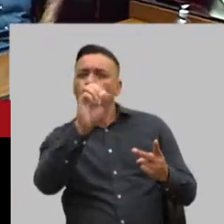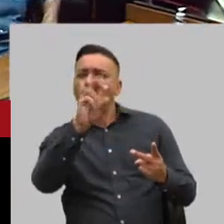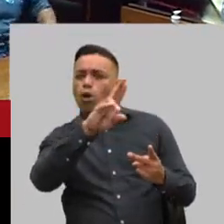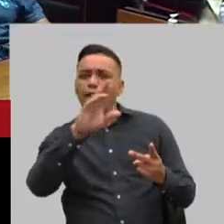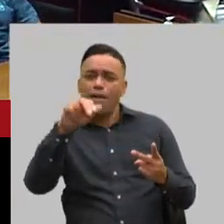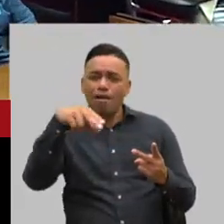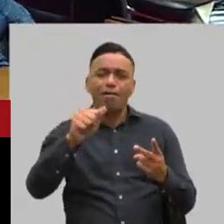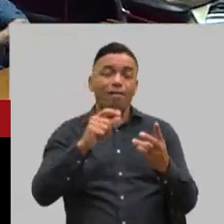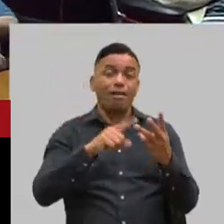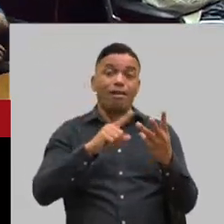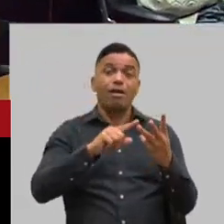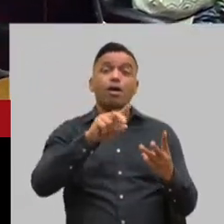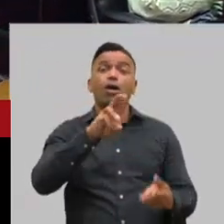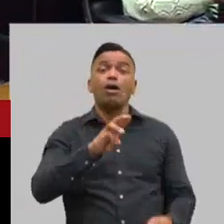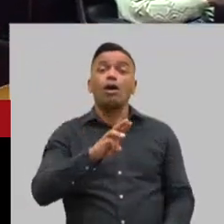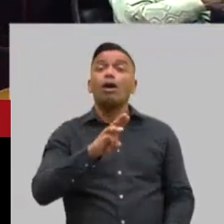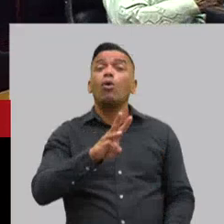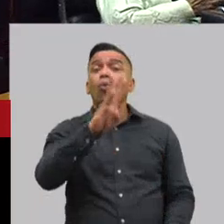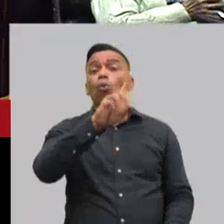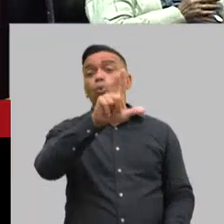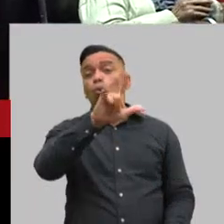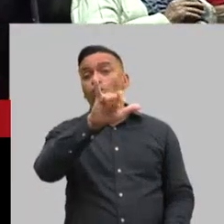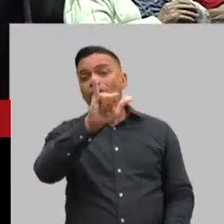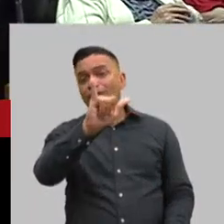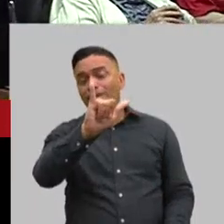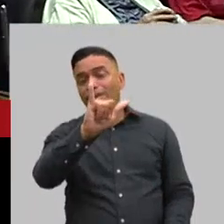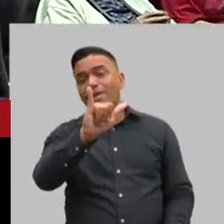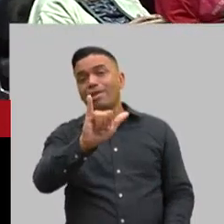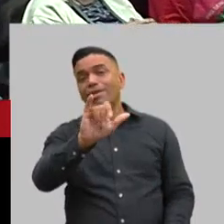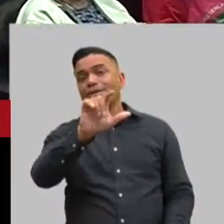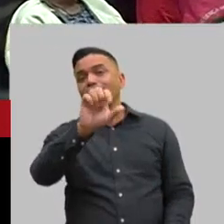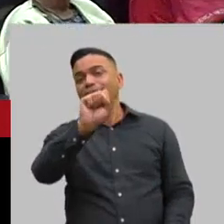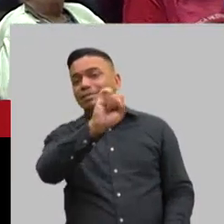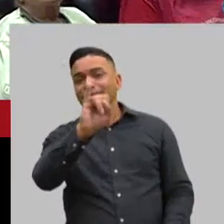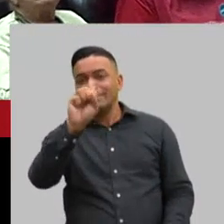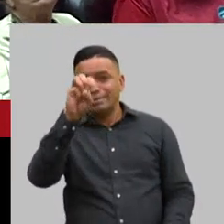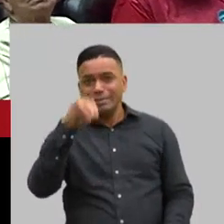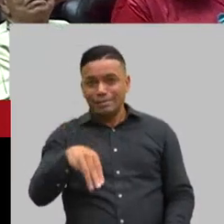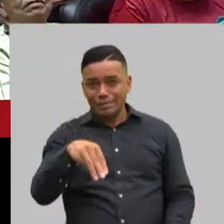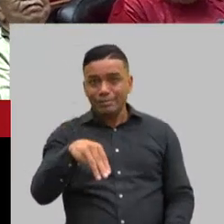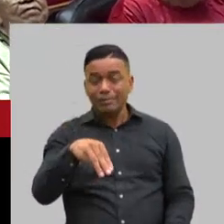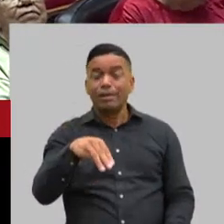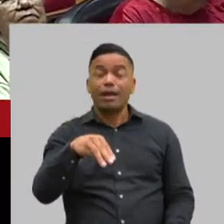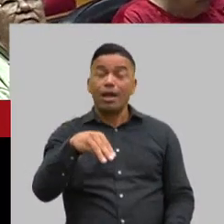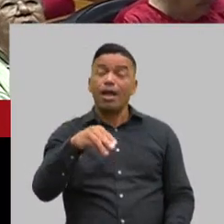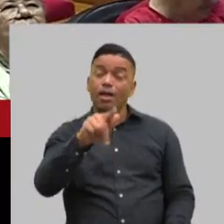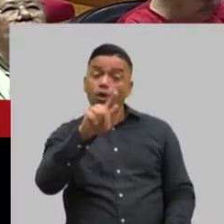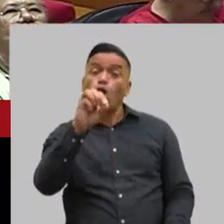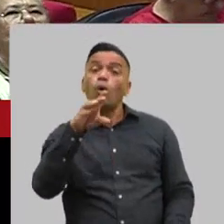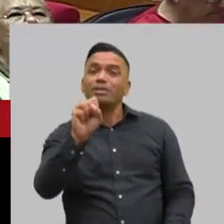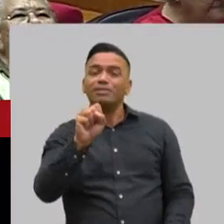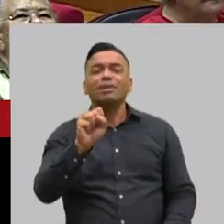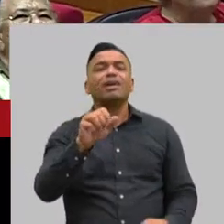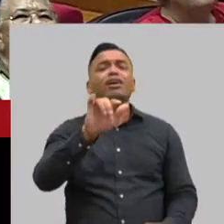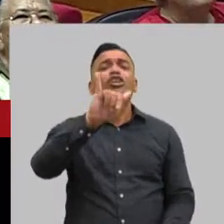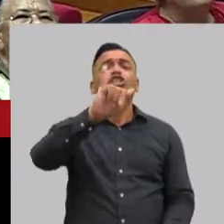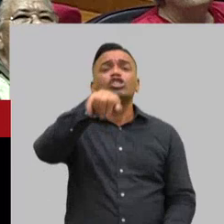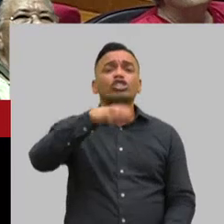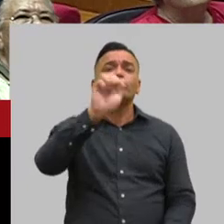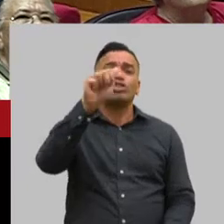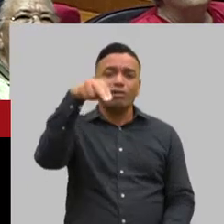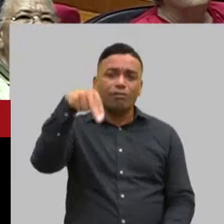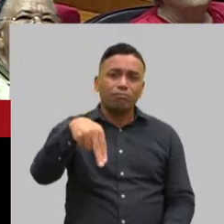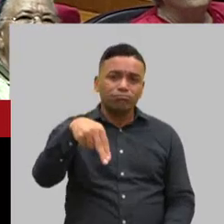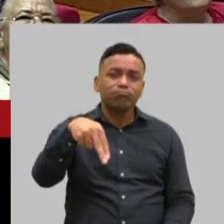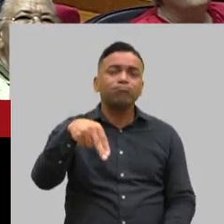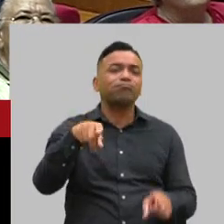Gomes, meu amigo, doutor Jean Freire, líder, é com muita admiração